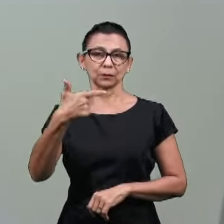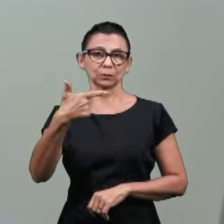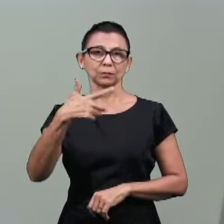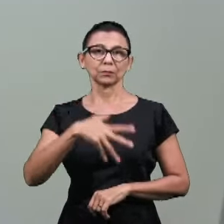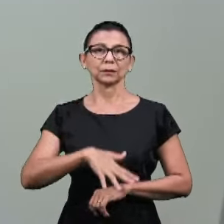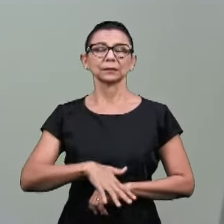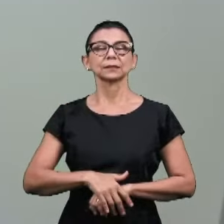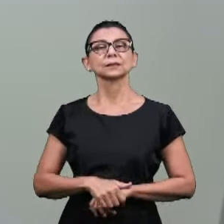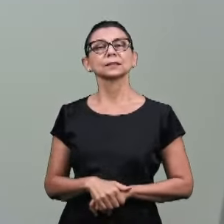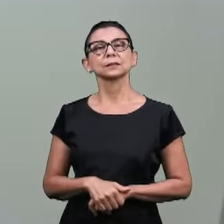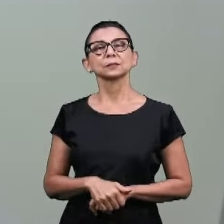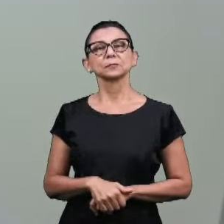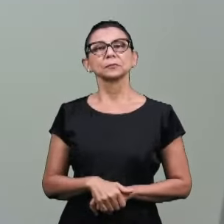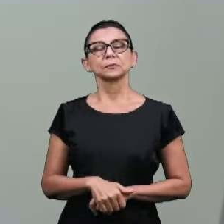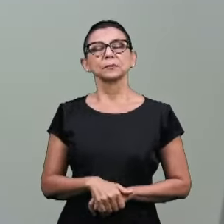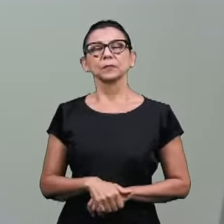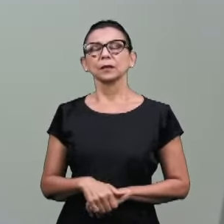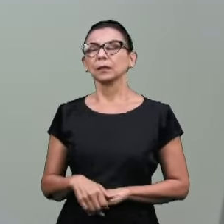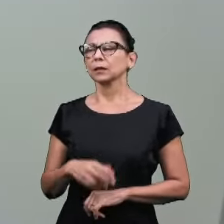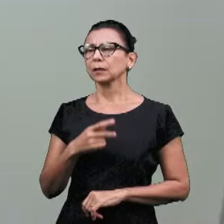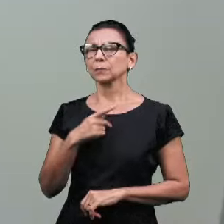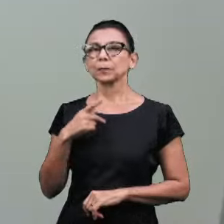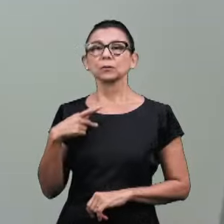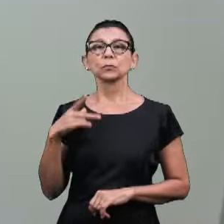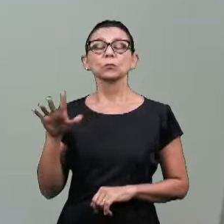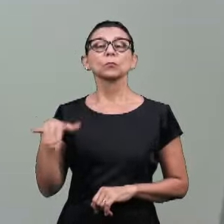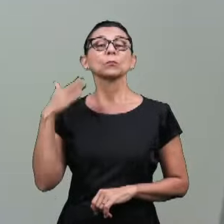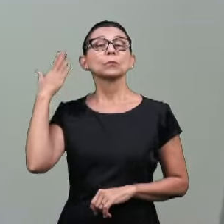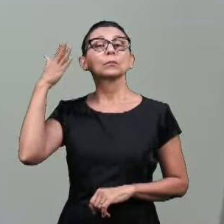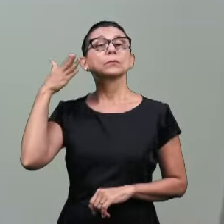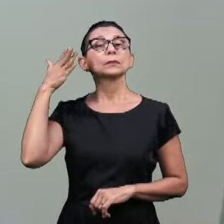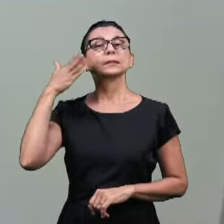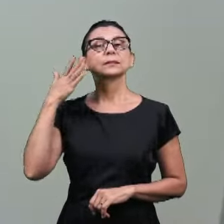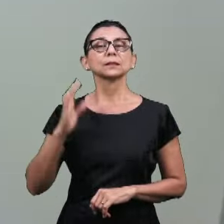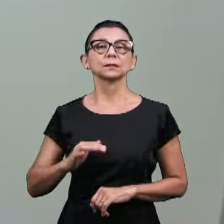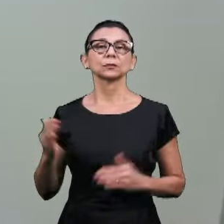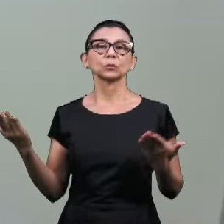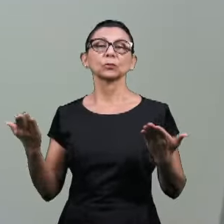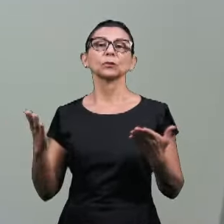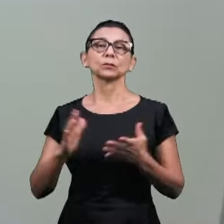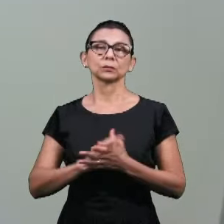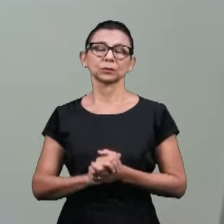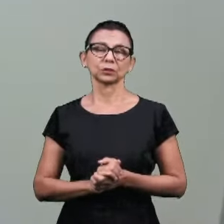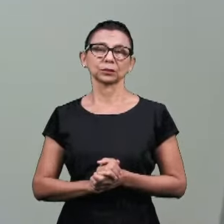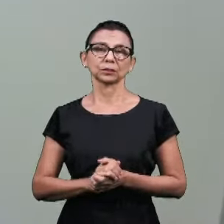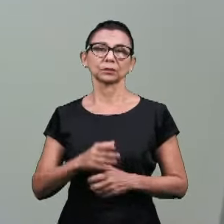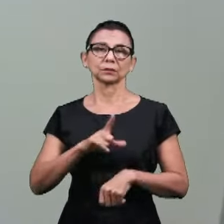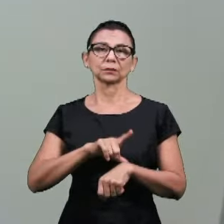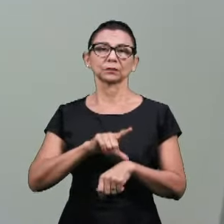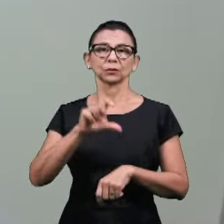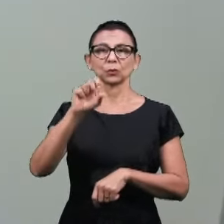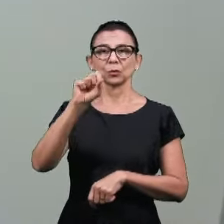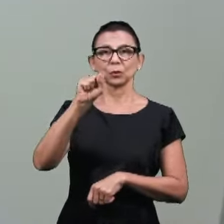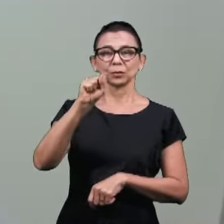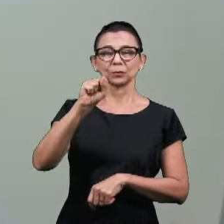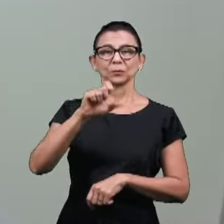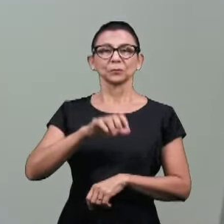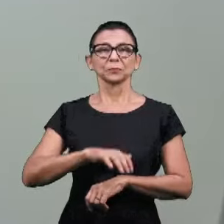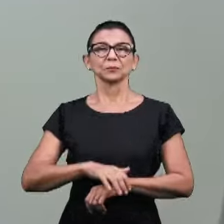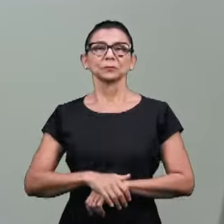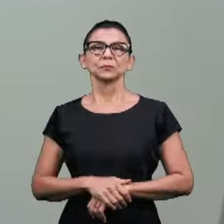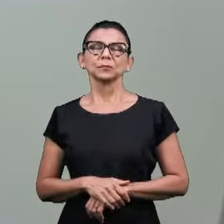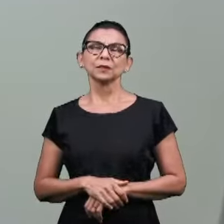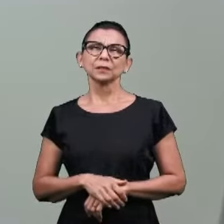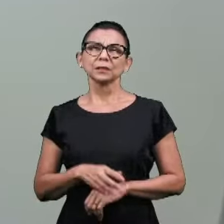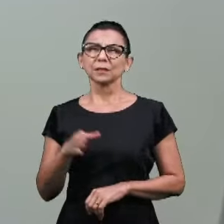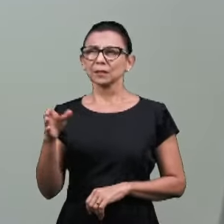7h52 agora, pastor, qual será a mensagem do culto de hoje, daqui a pouco às 8 horas da noite? Gostaria que o pastor desse uma